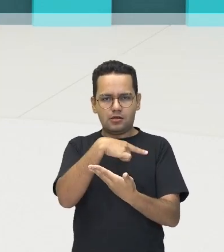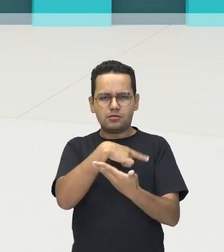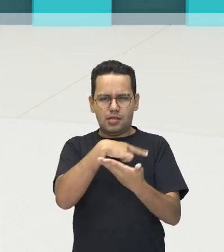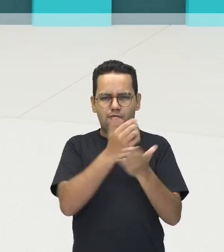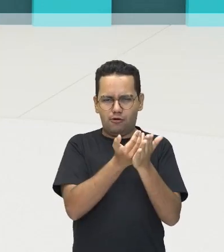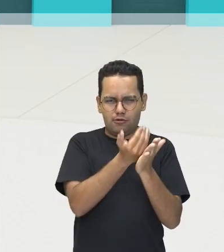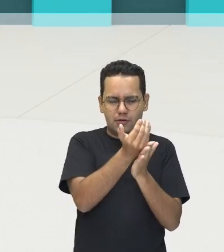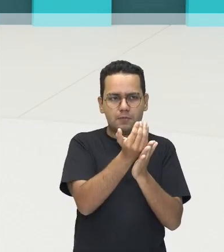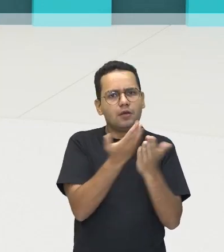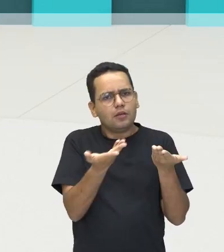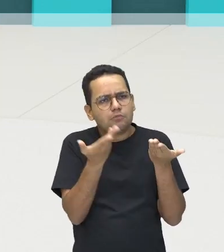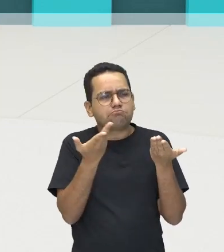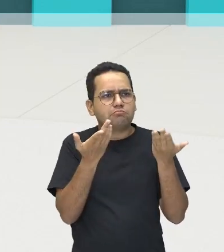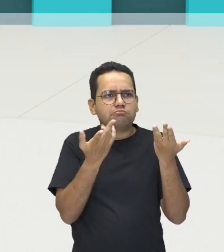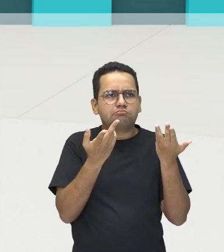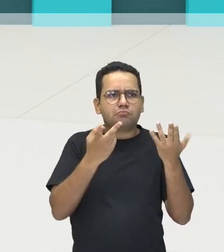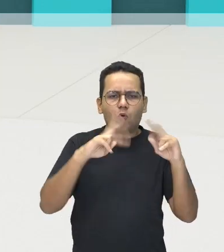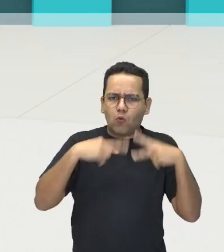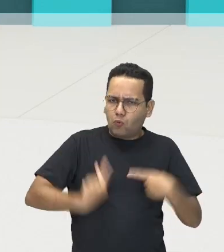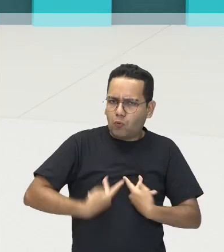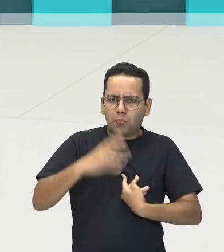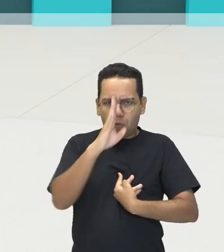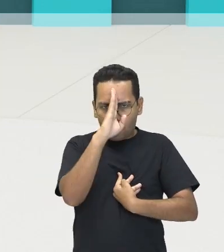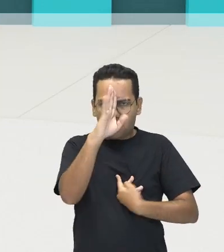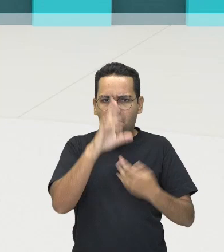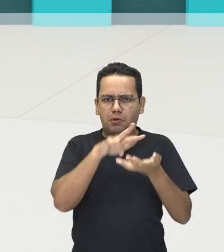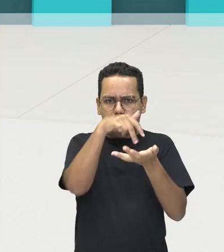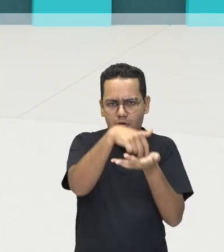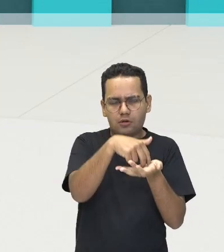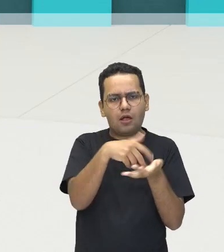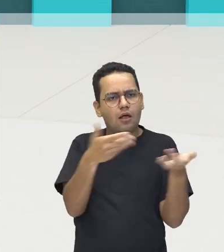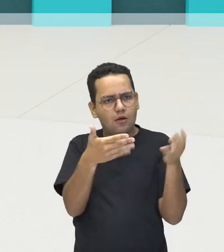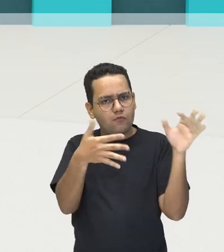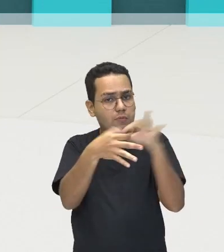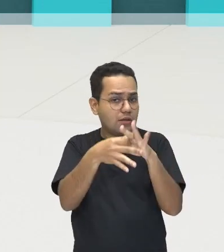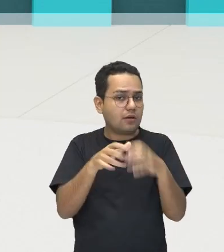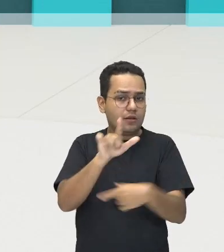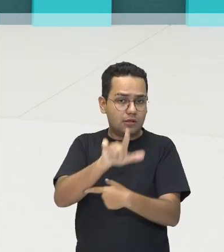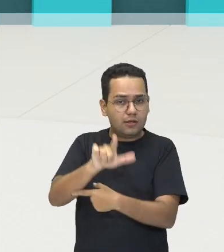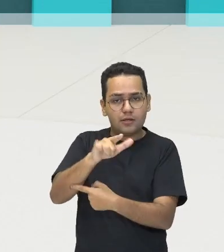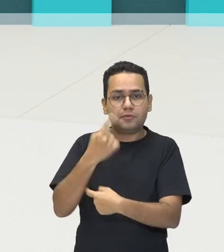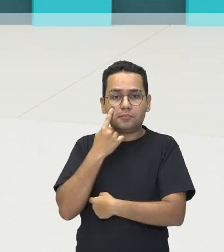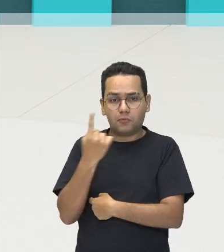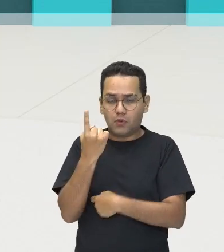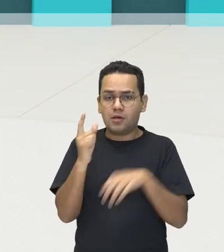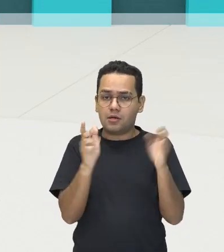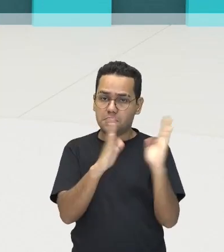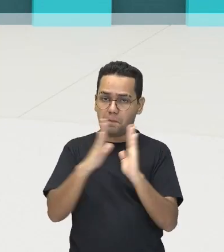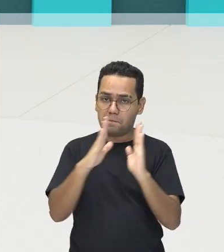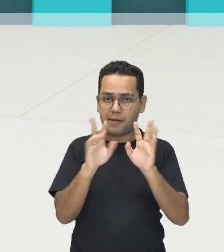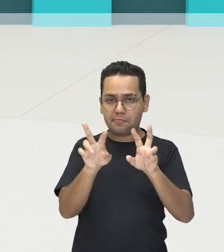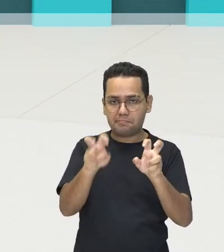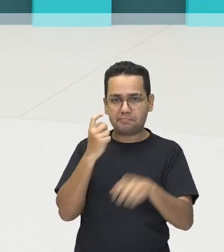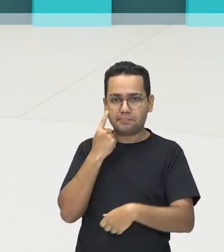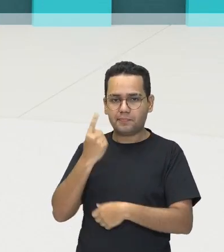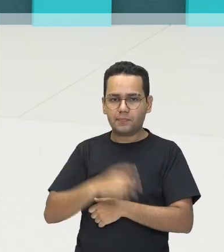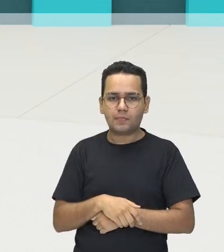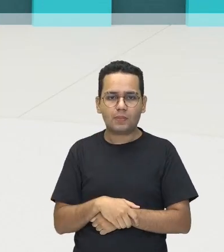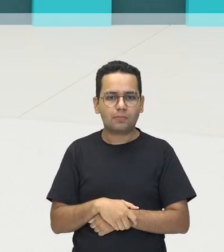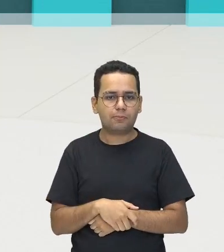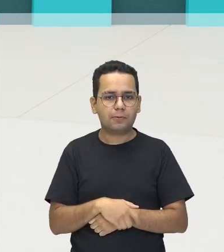coisas, então vamos mostrar isso na literatura. E quem é que vai mostrar isso? O classicismo. Então, conforme o dicionário Michaelis,